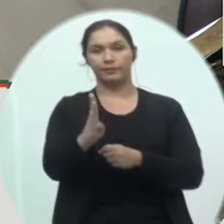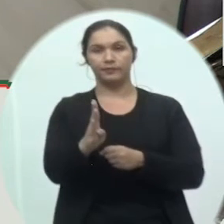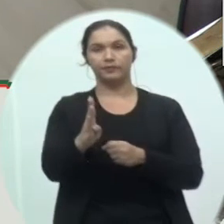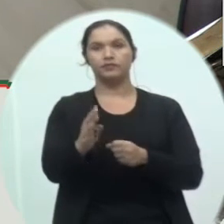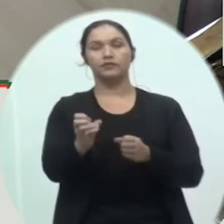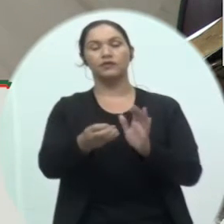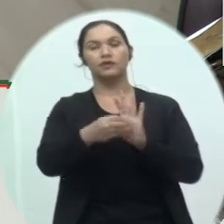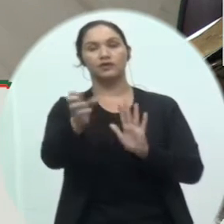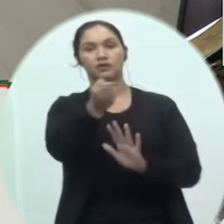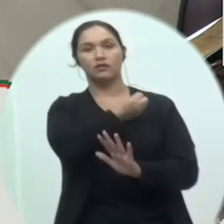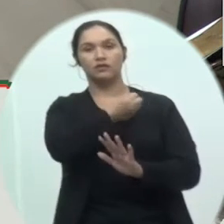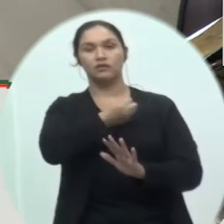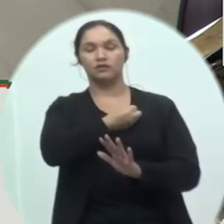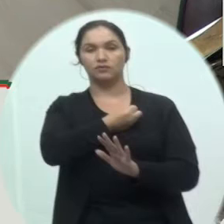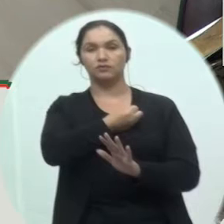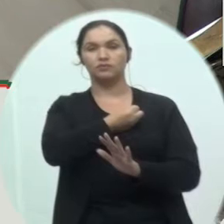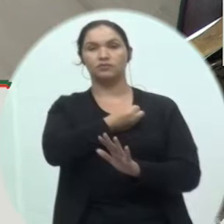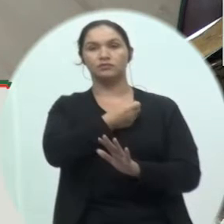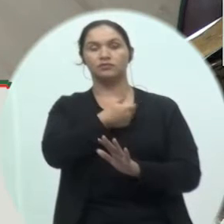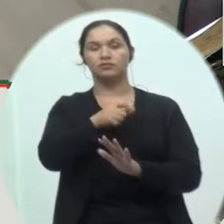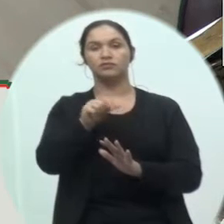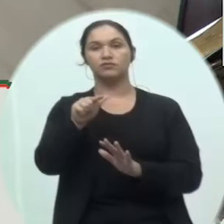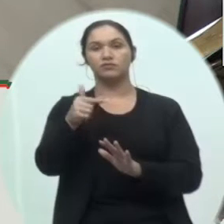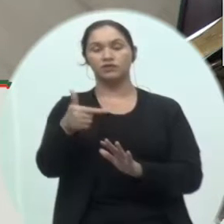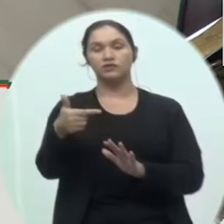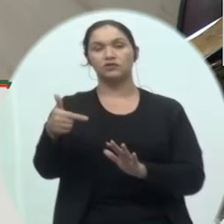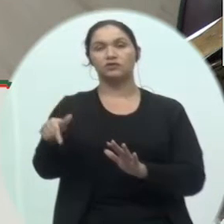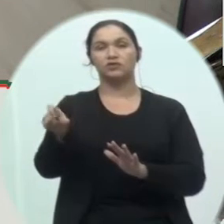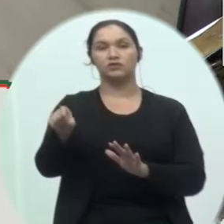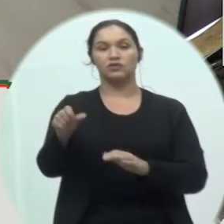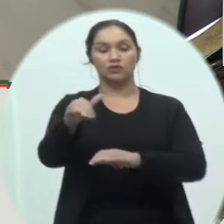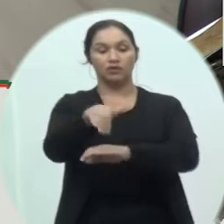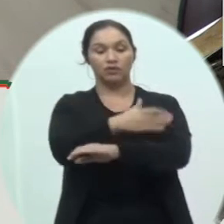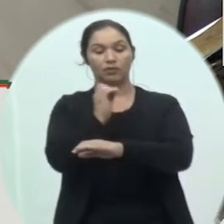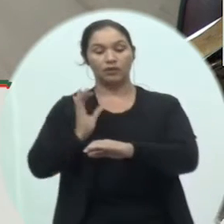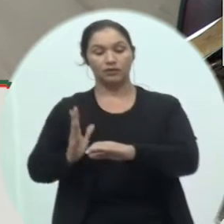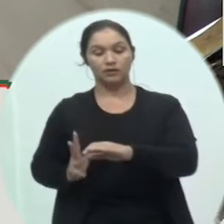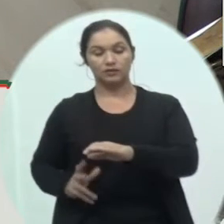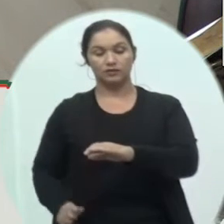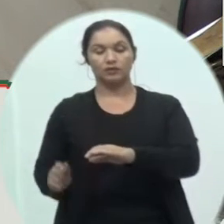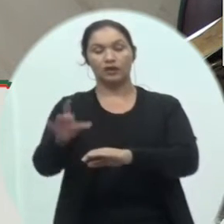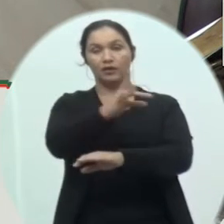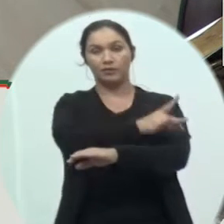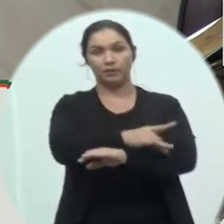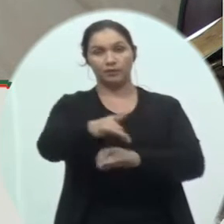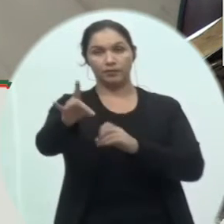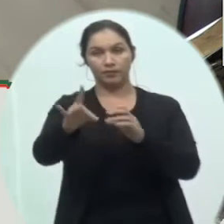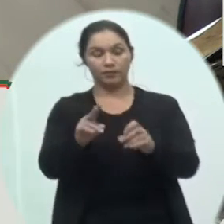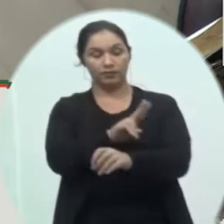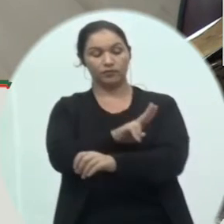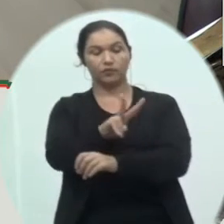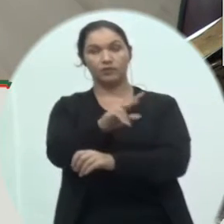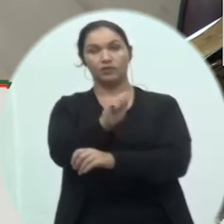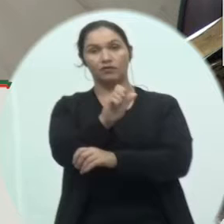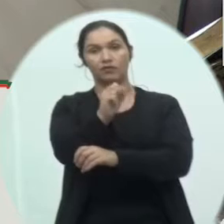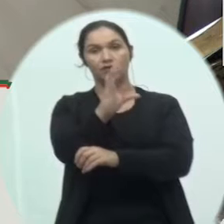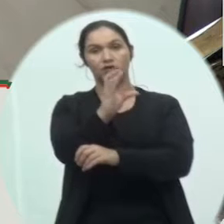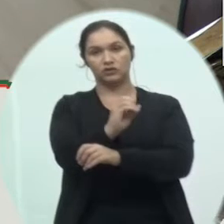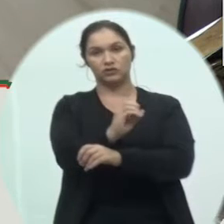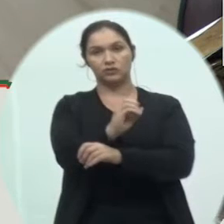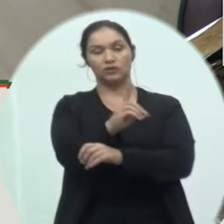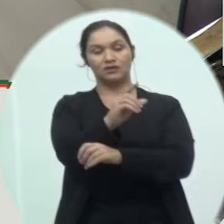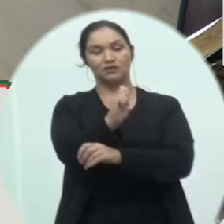Zélio Casagrande, assunto limpeza e manutenção da rua Vasco da Gama, bairro Operária Nova, bem como das bocas de lobo ali